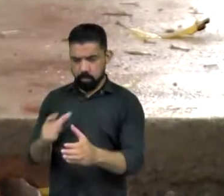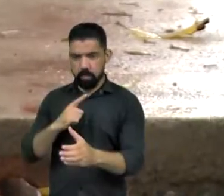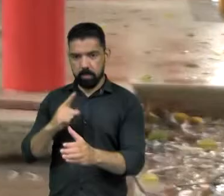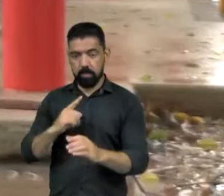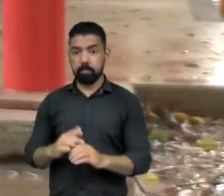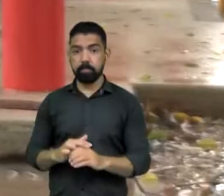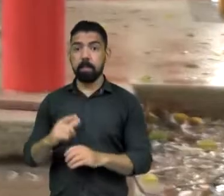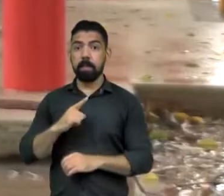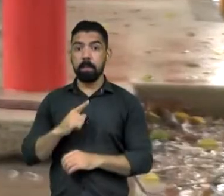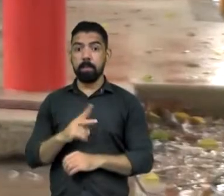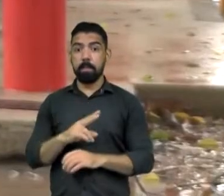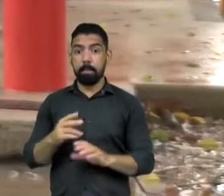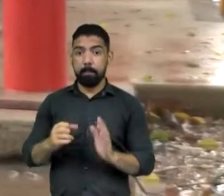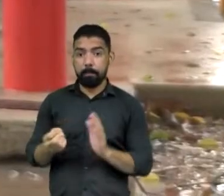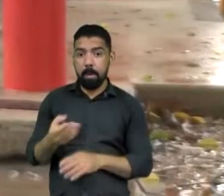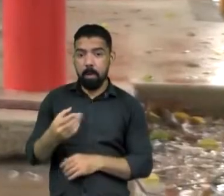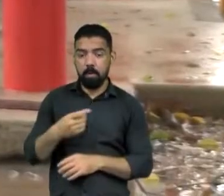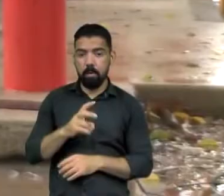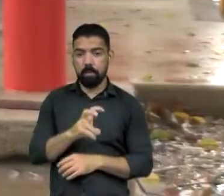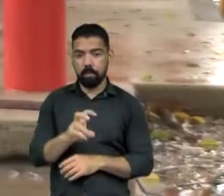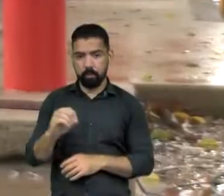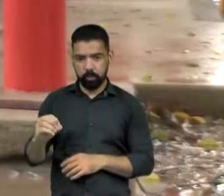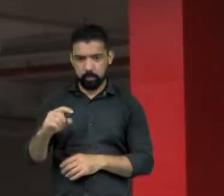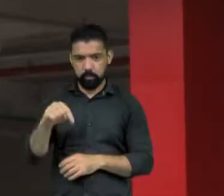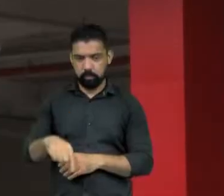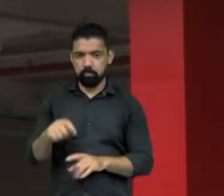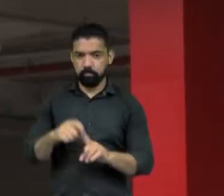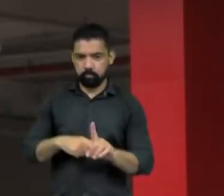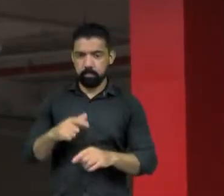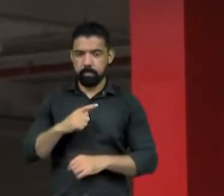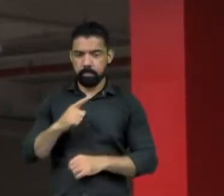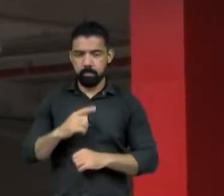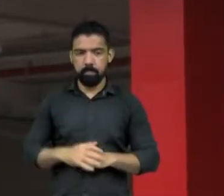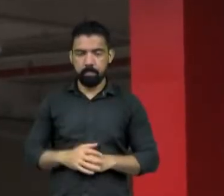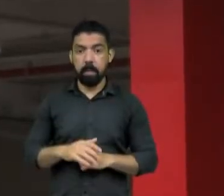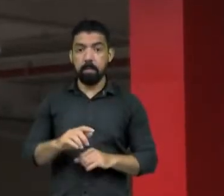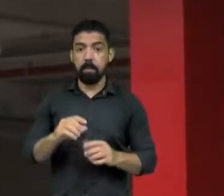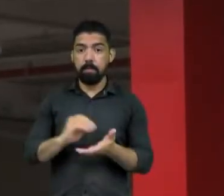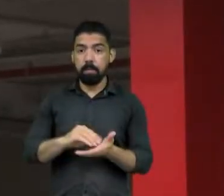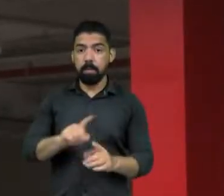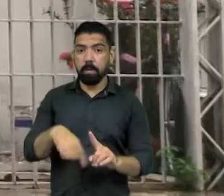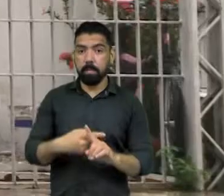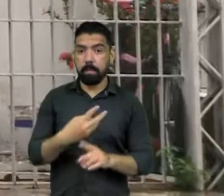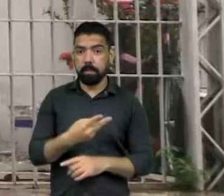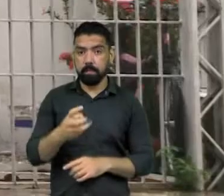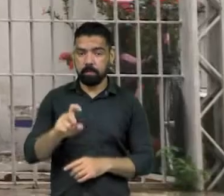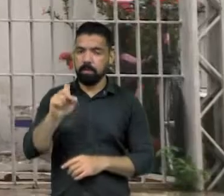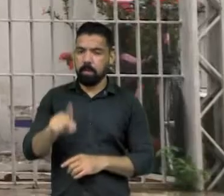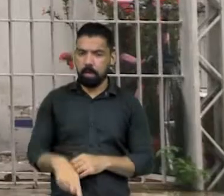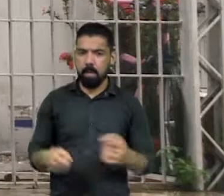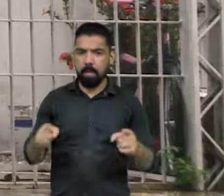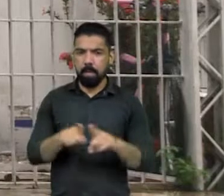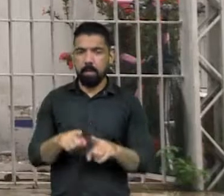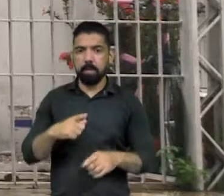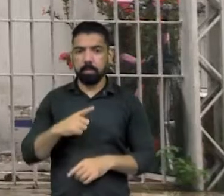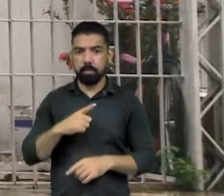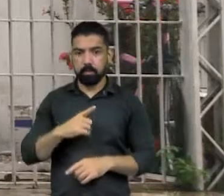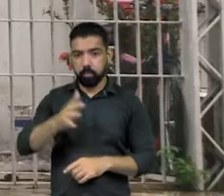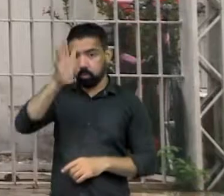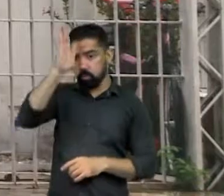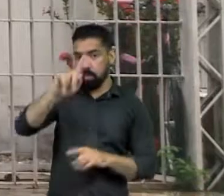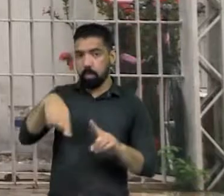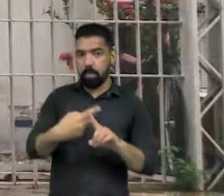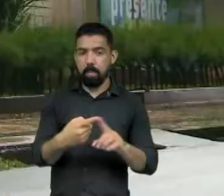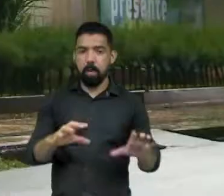foram instalados e a previsão são mais 35. A ação é uma parceria entre o Corpo de Bombeiros e a Companhia de Água e Esgoto do Ceará.